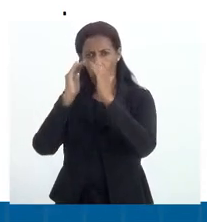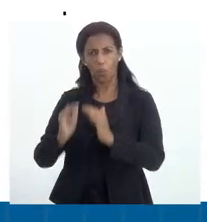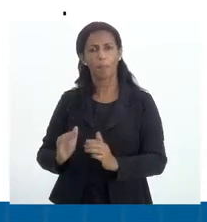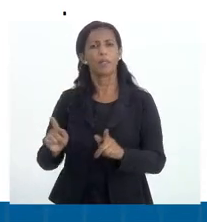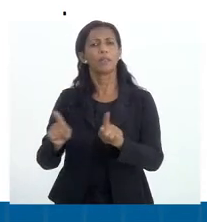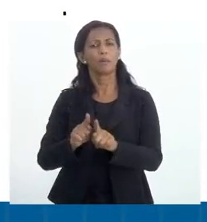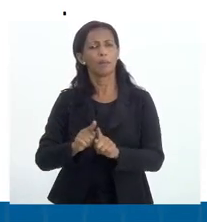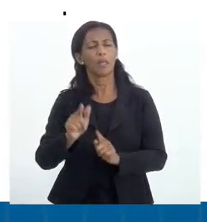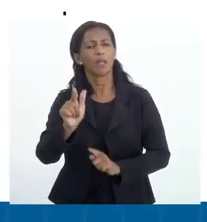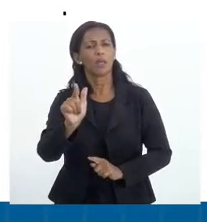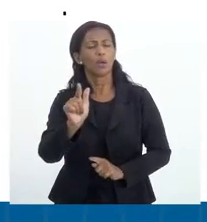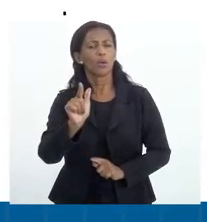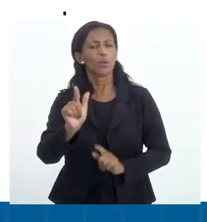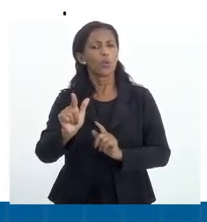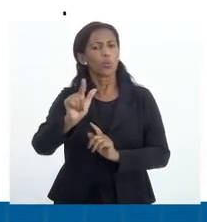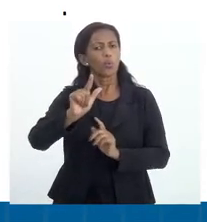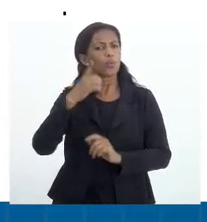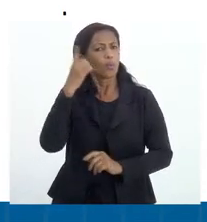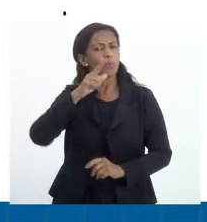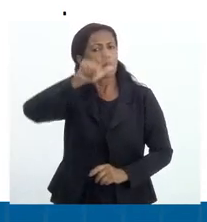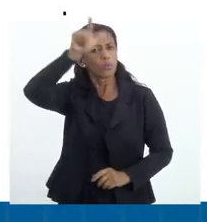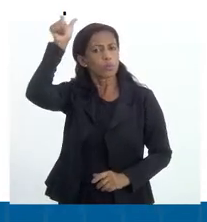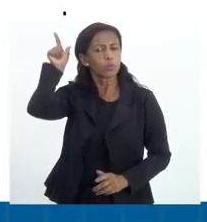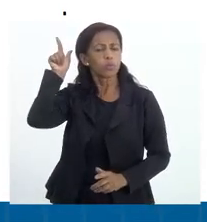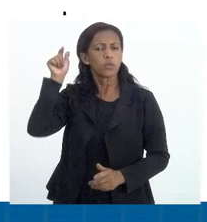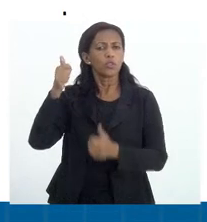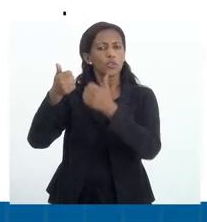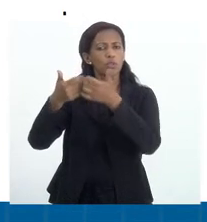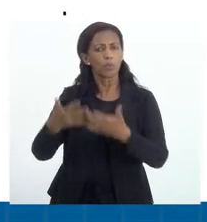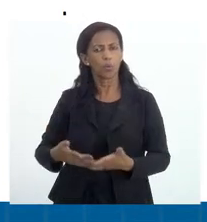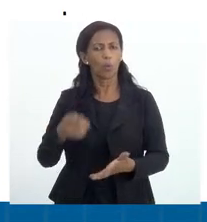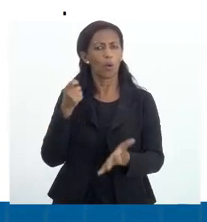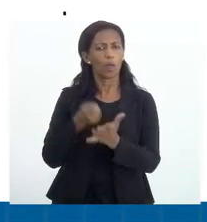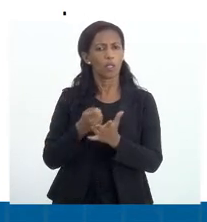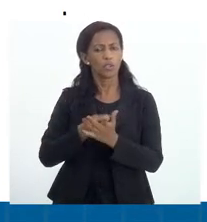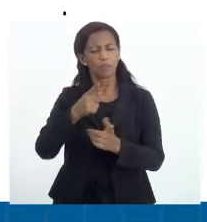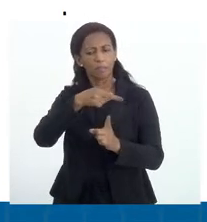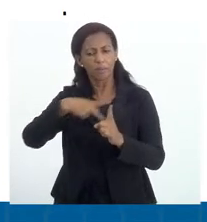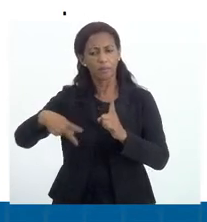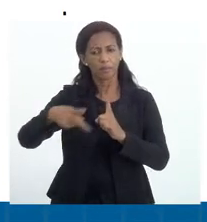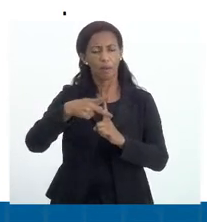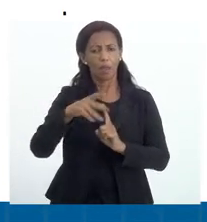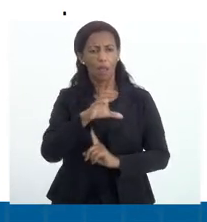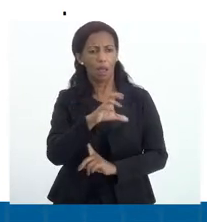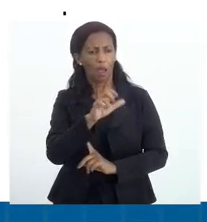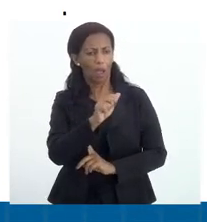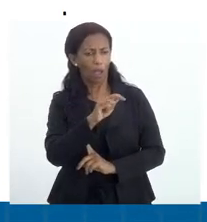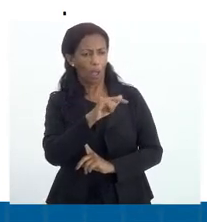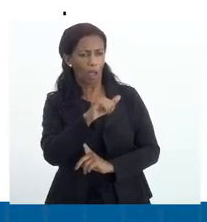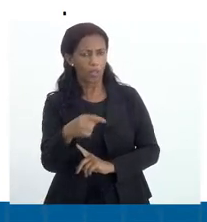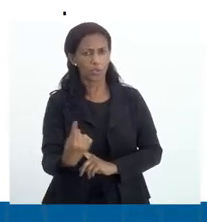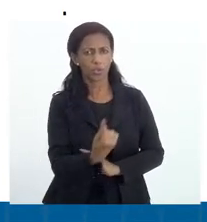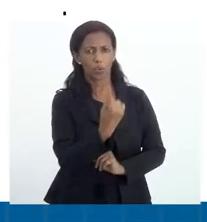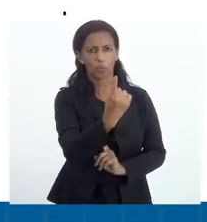Luiz Paulo comentou, em relação ao regime previdenciário, ao caixa único,